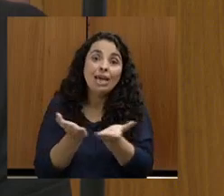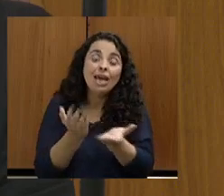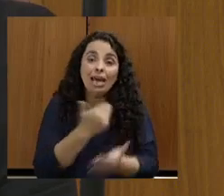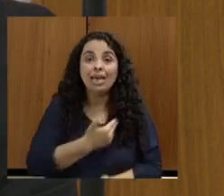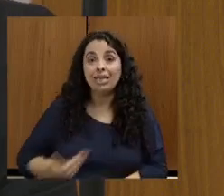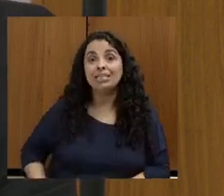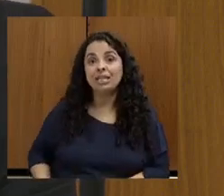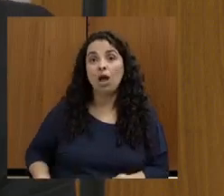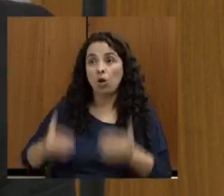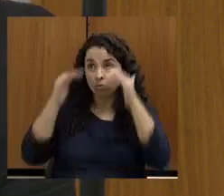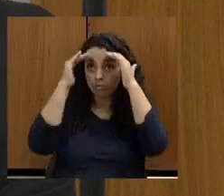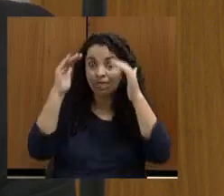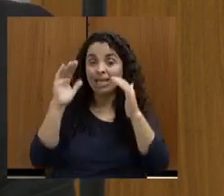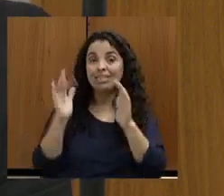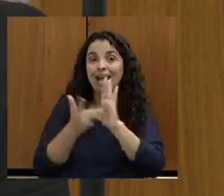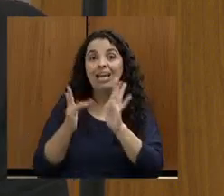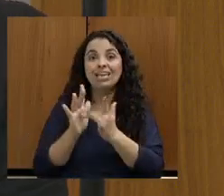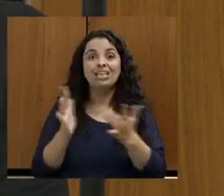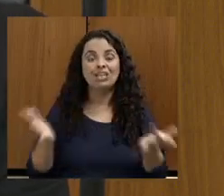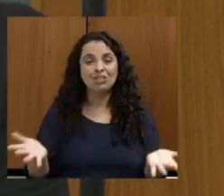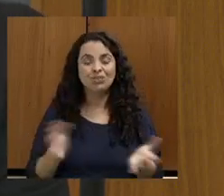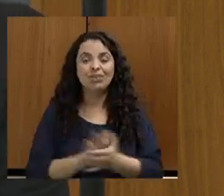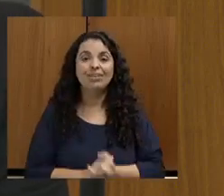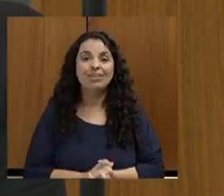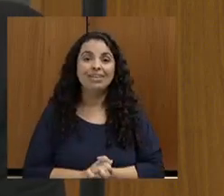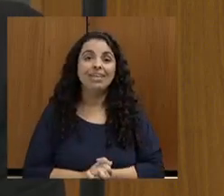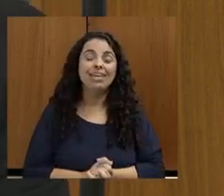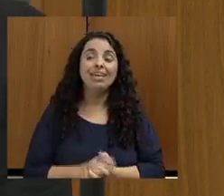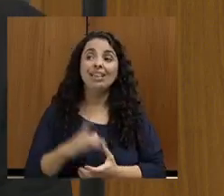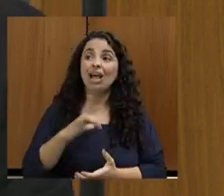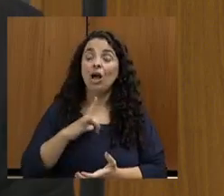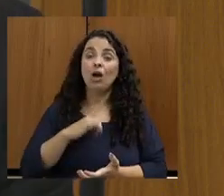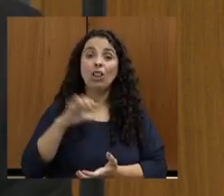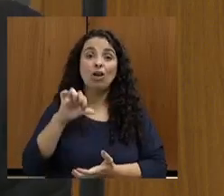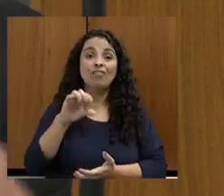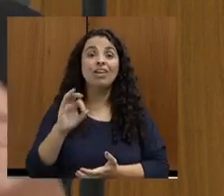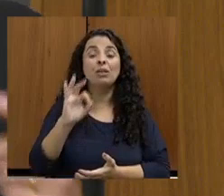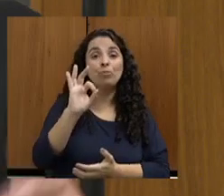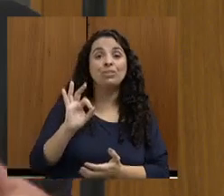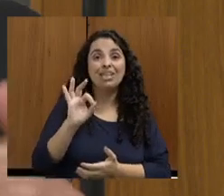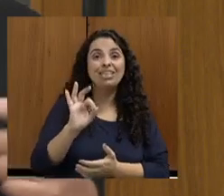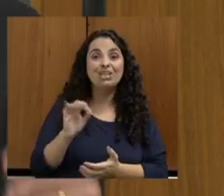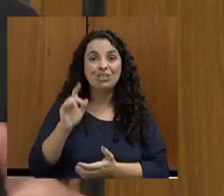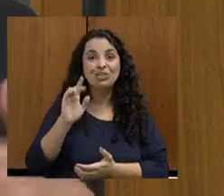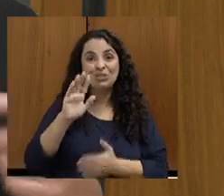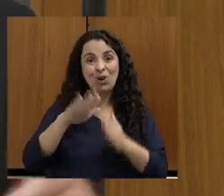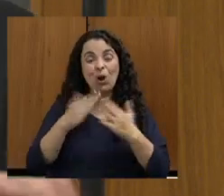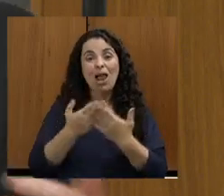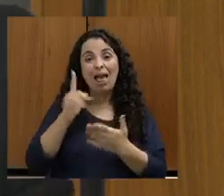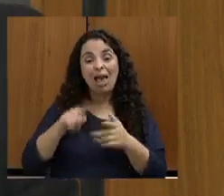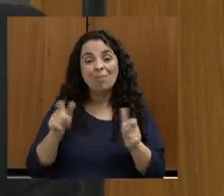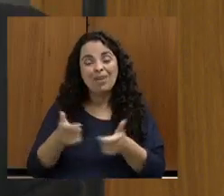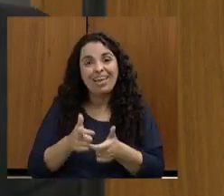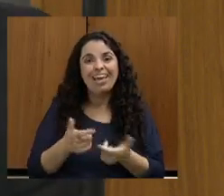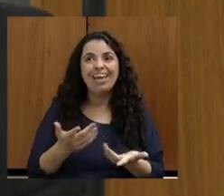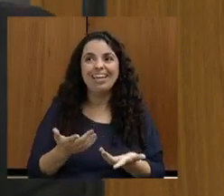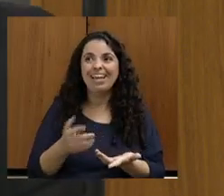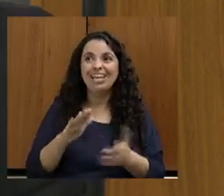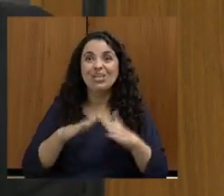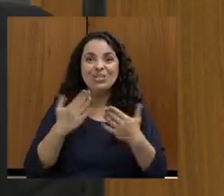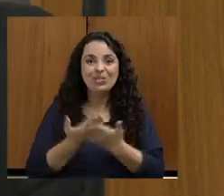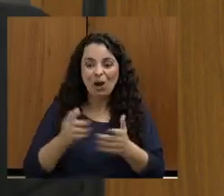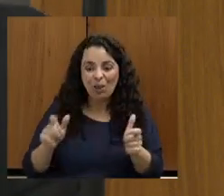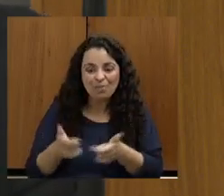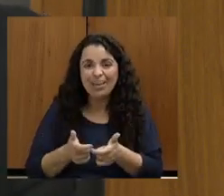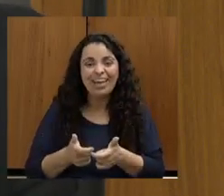pequenas empresas, 90% das escolas, e empresa pequena é igual a bicicleta, se parar de pedalar, cai,